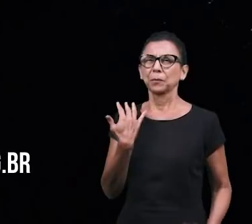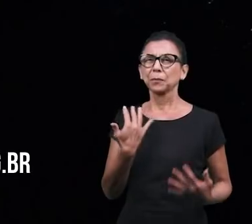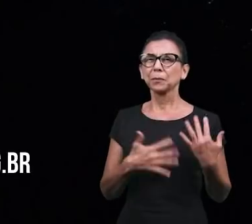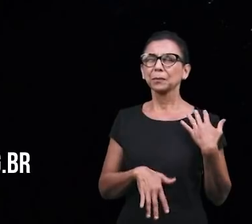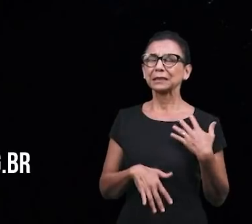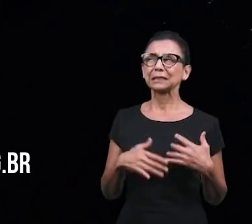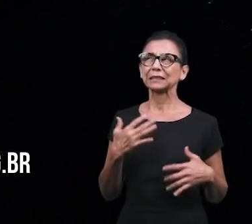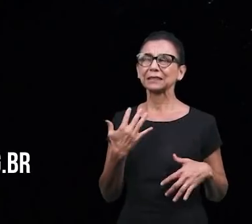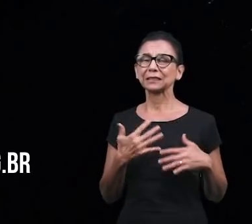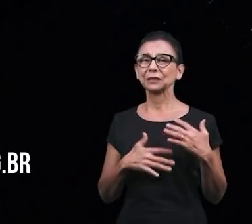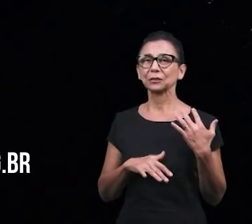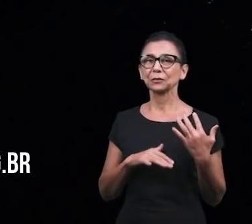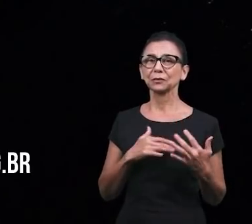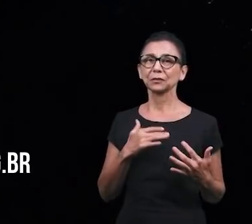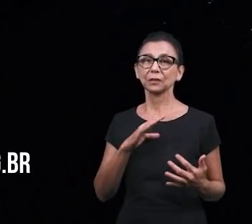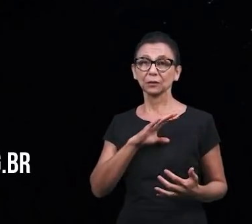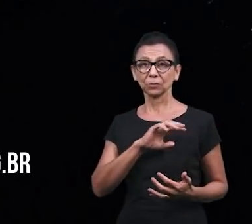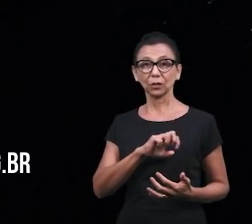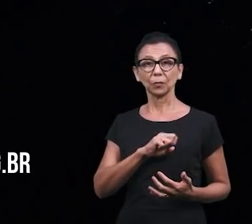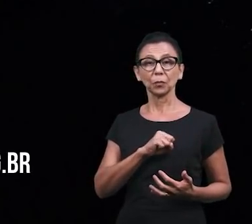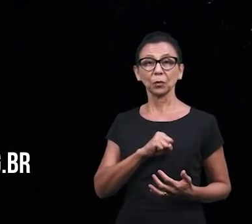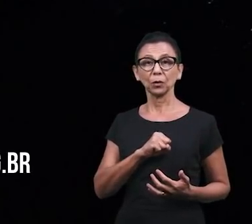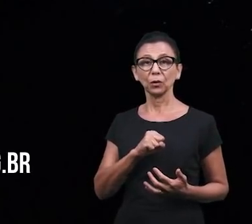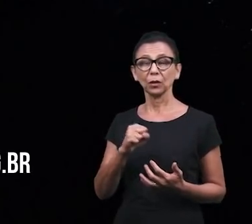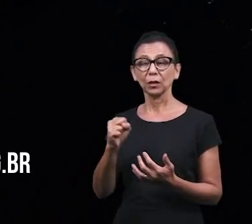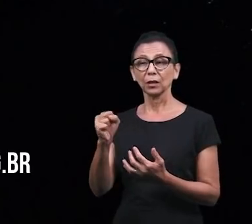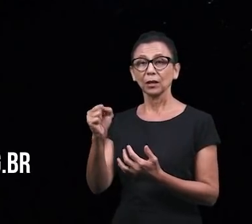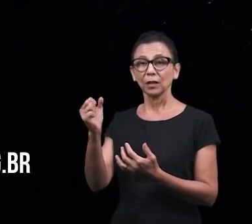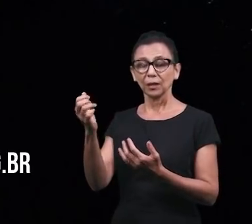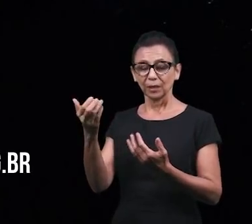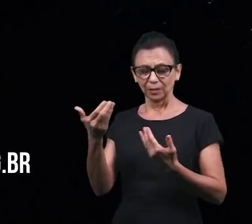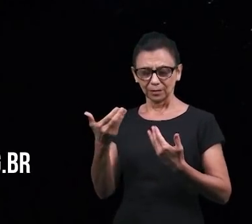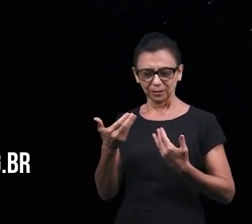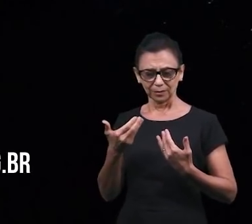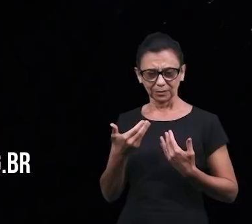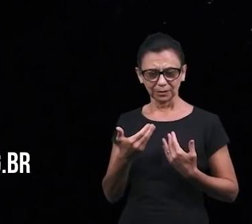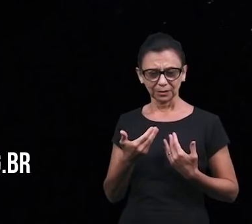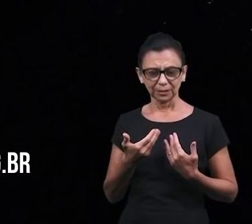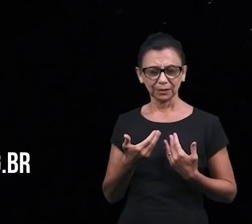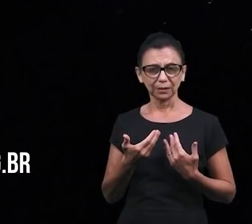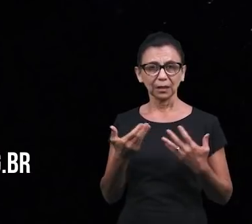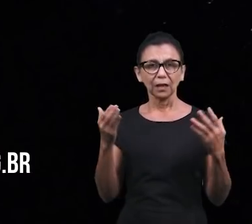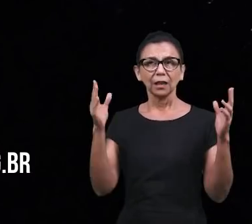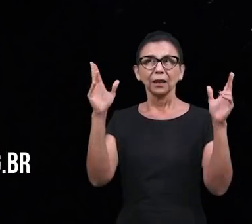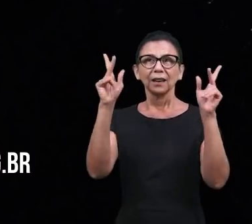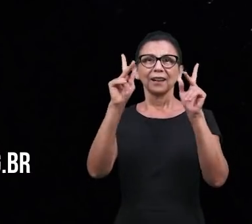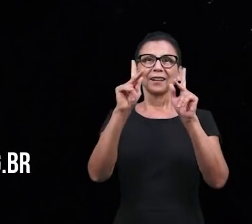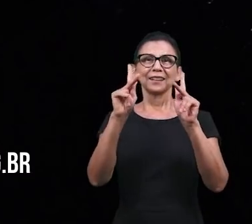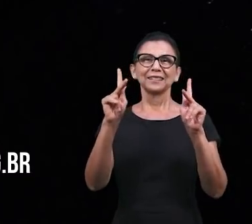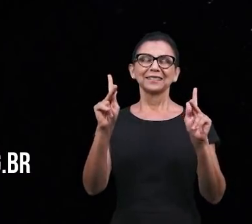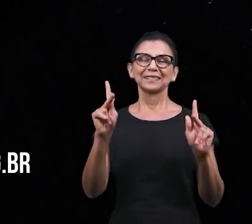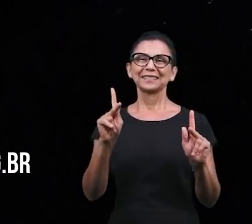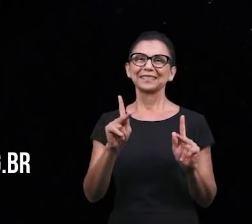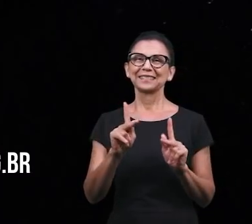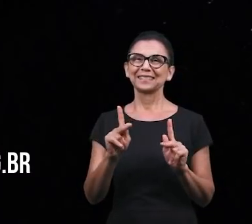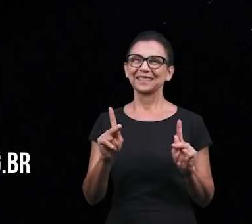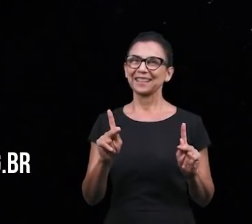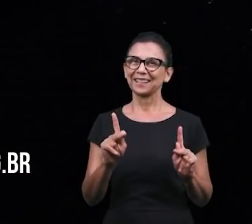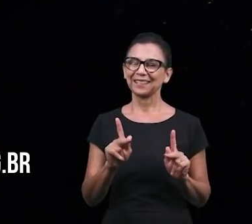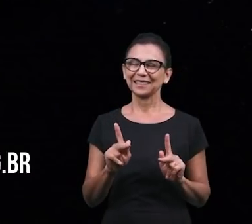coração aflito e o faz alcançar a paz.